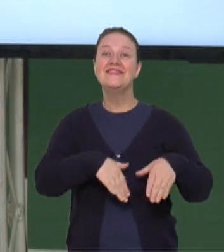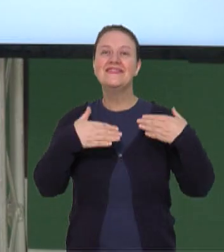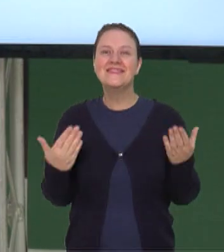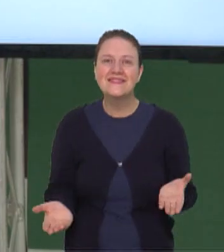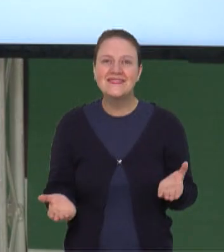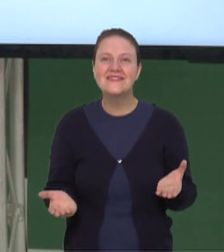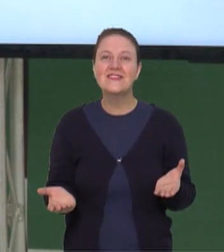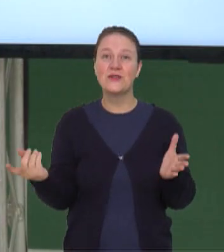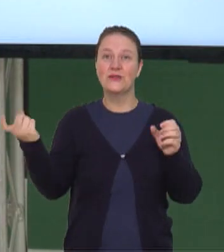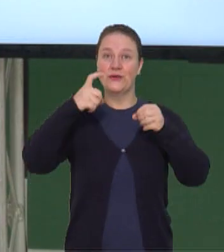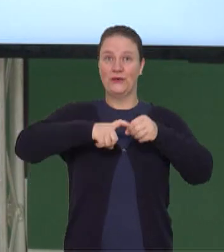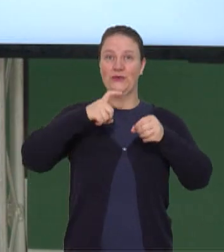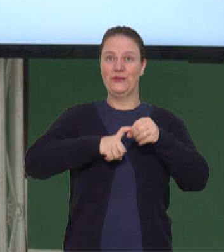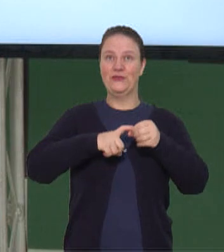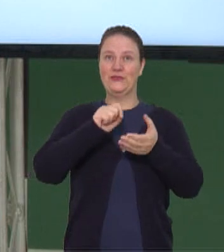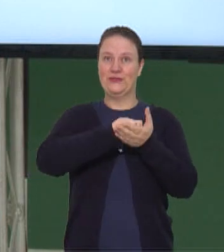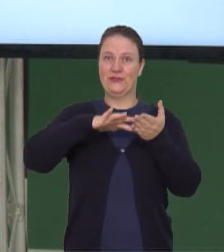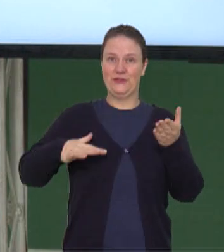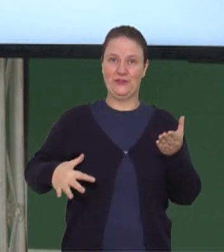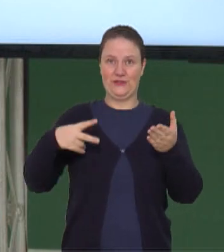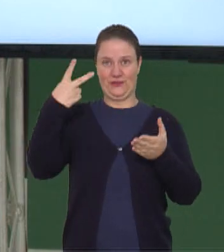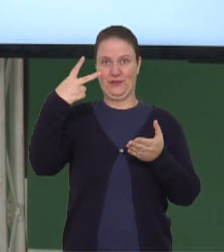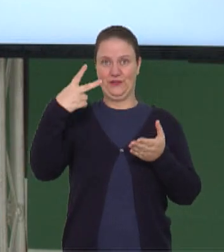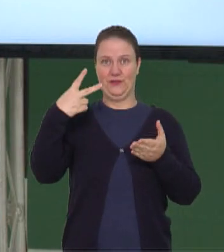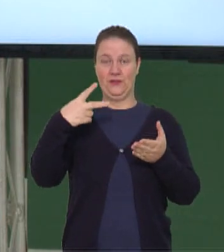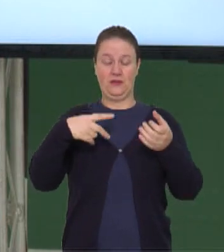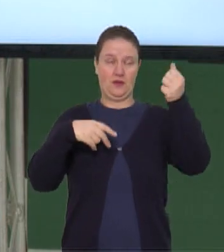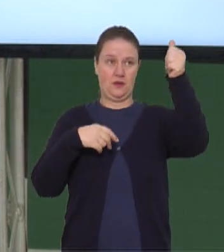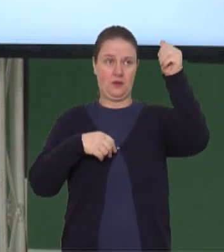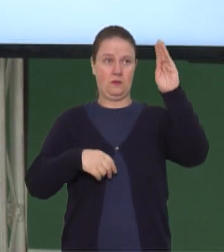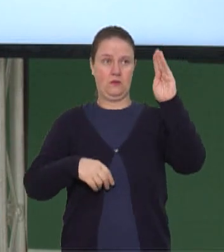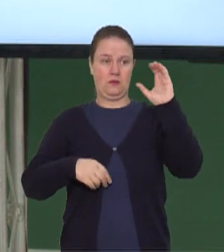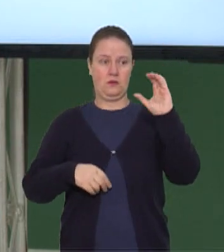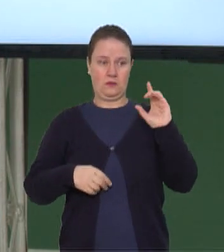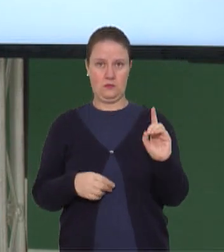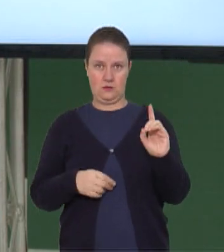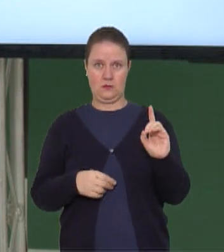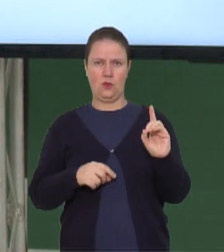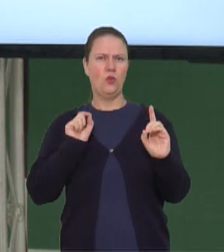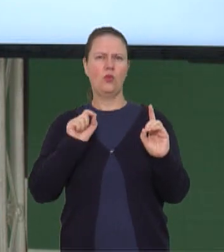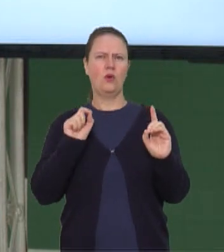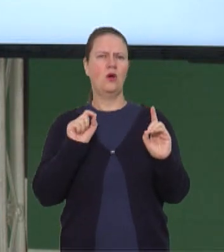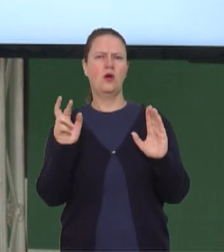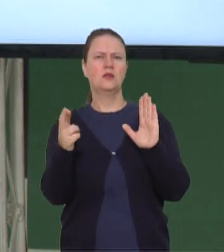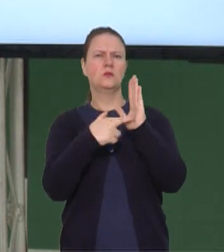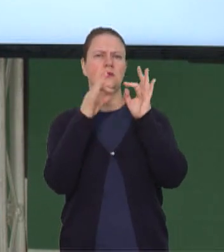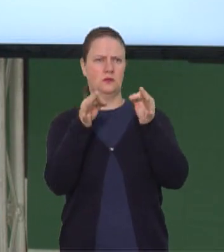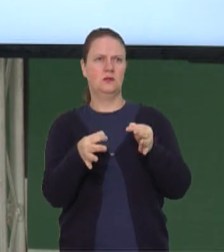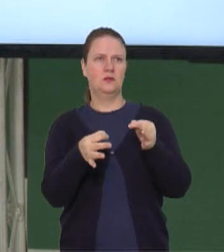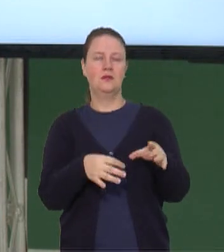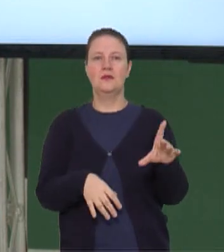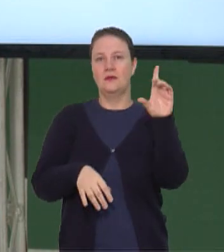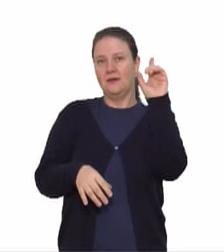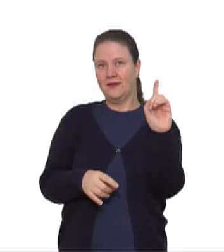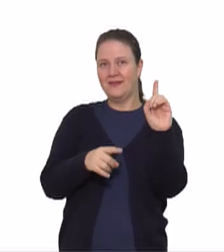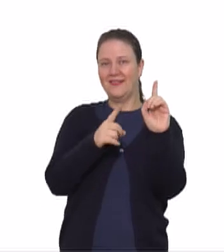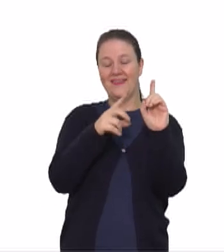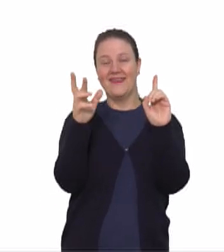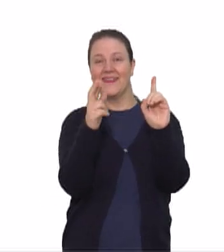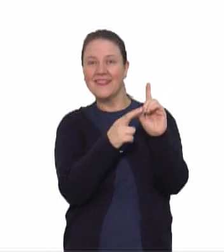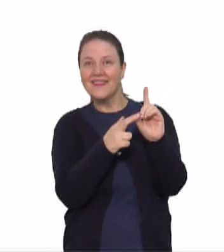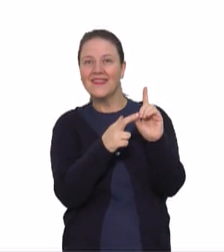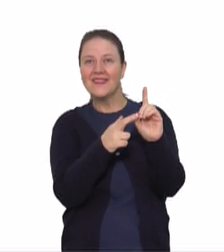Então, voltamos com a correção da atividade 2. Então, vocês tinham que escolher uma das 4 alternativas aqui. E a resposta correta é a